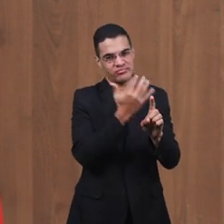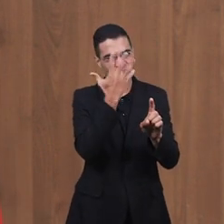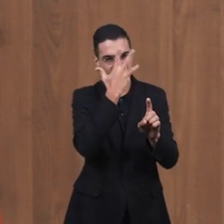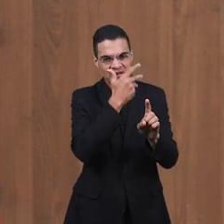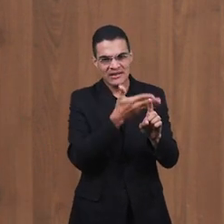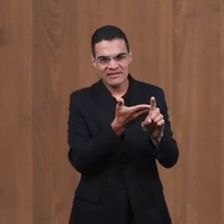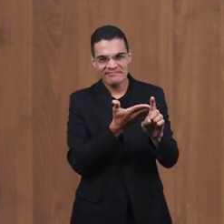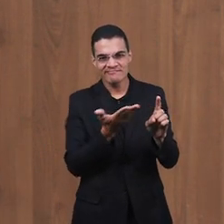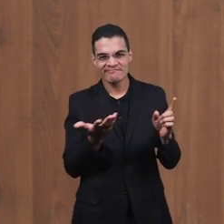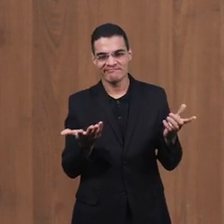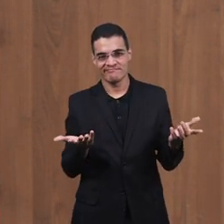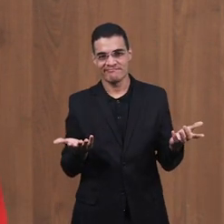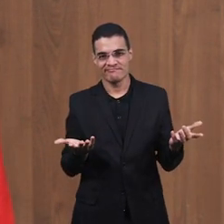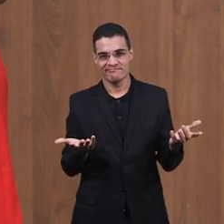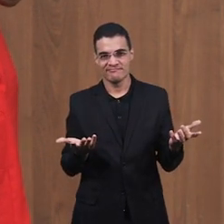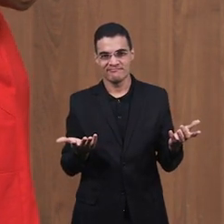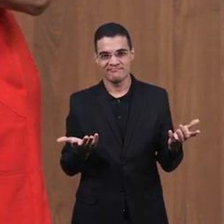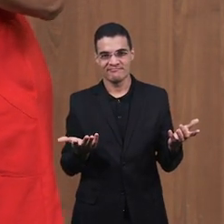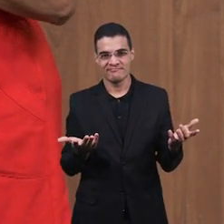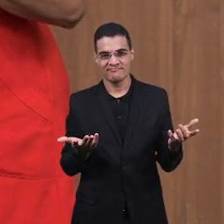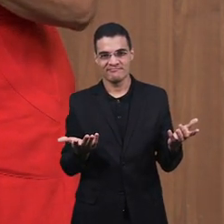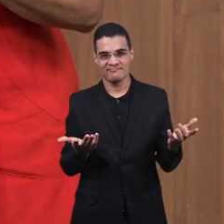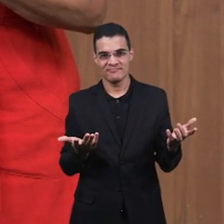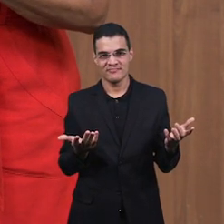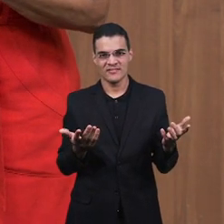espigas cheias e boas.